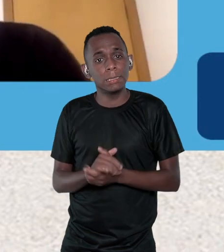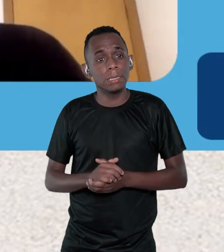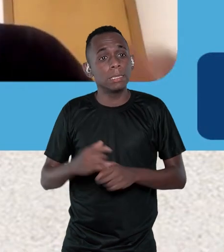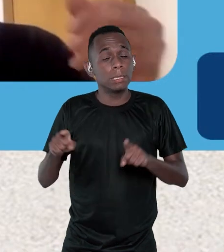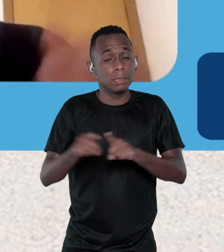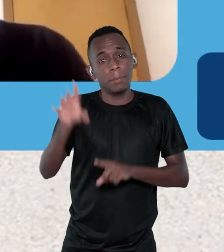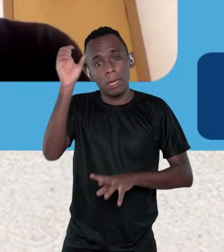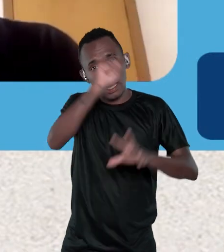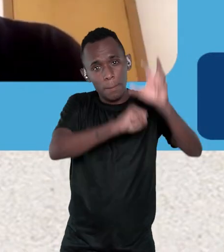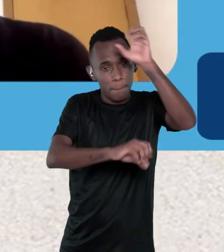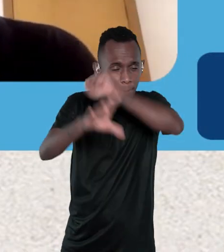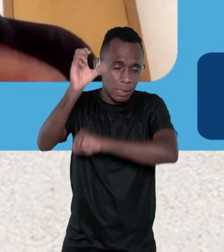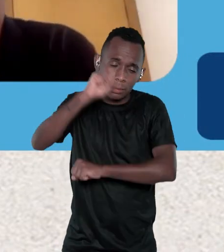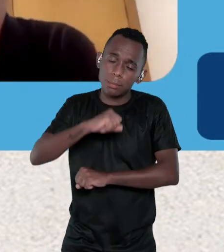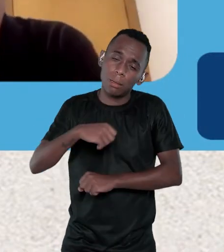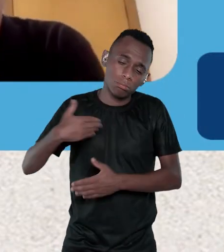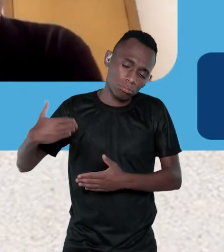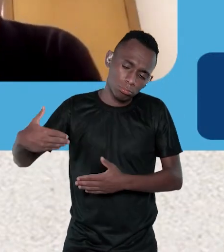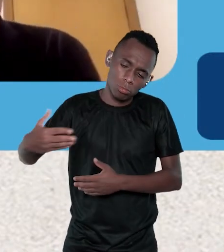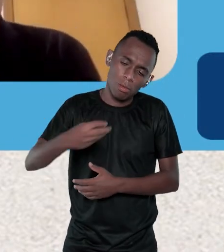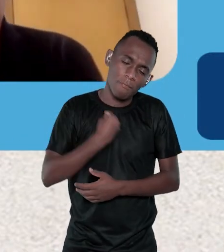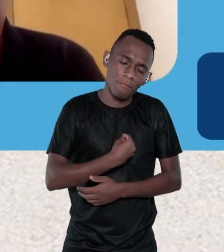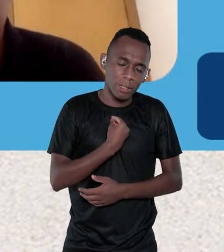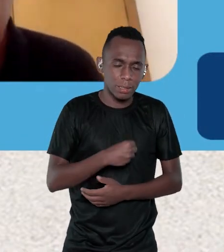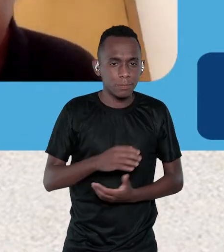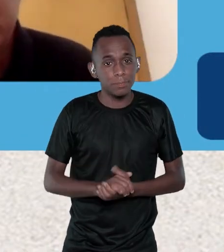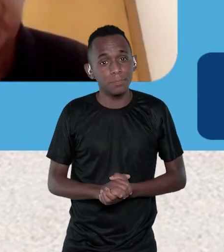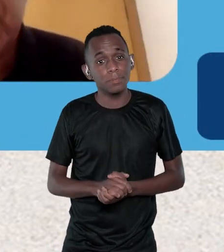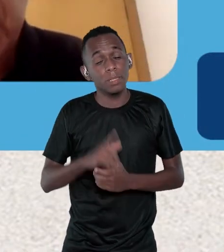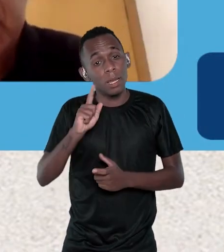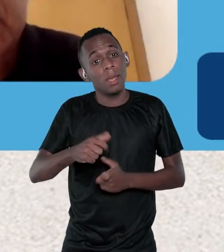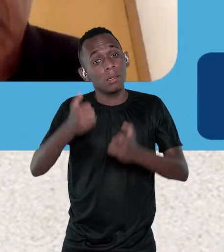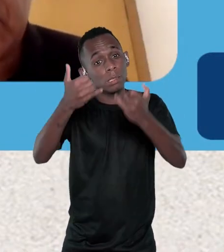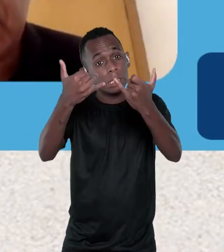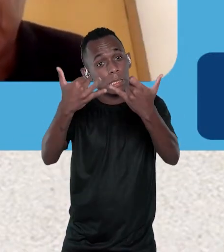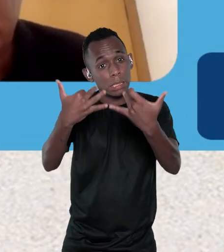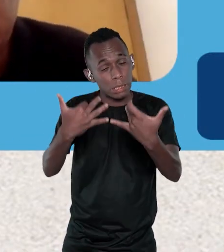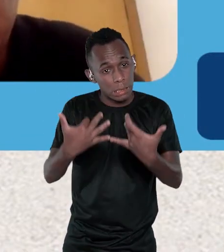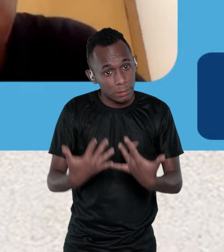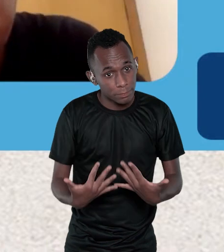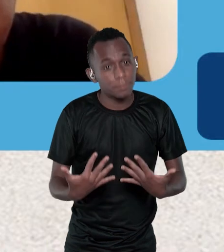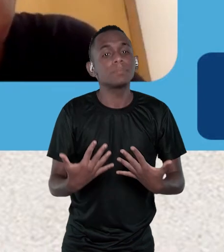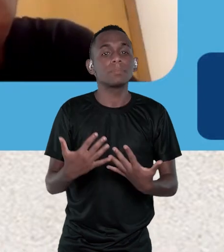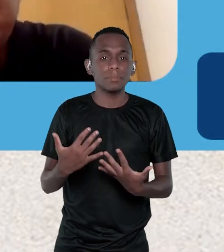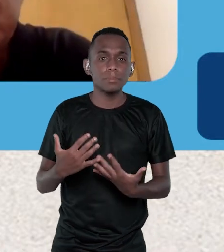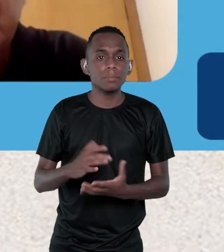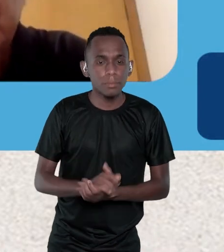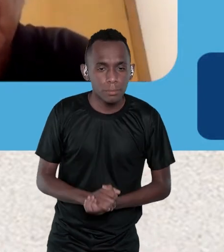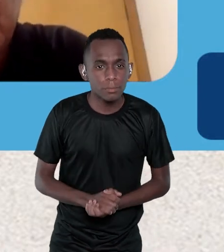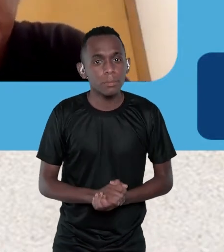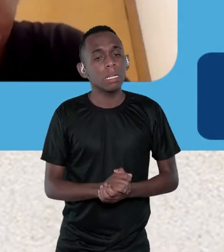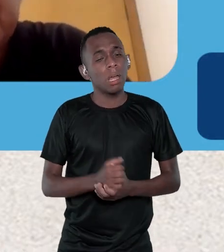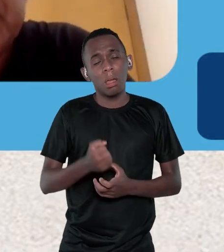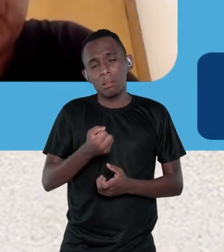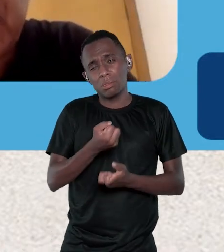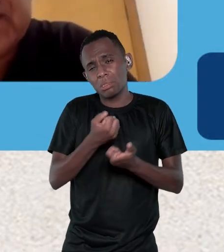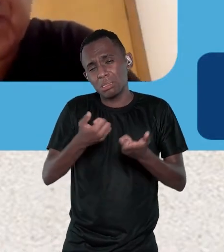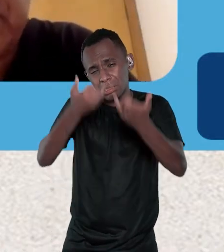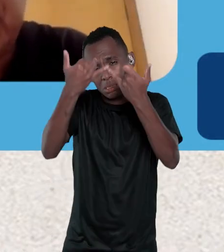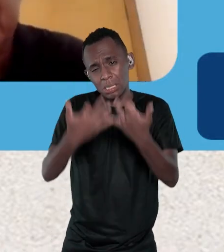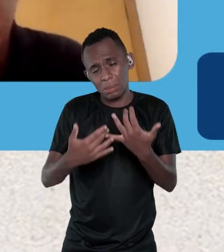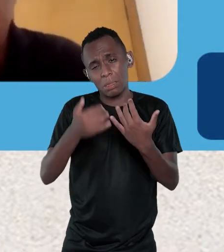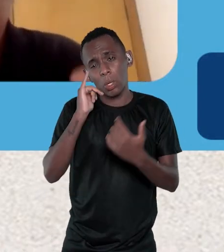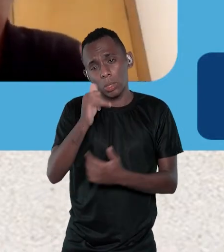passeei, tive reflexões sobre isso, meus aprendizados ao longo da vida. E